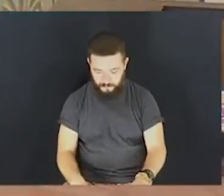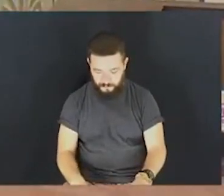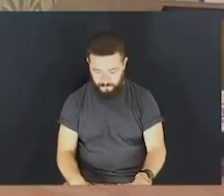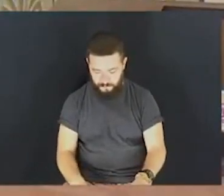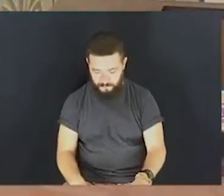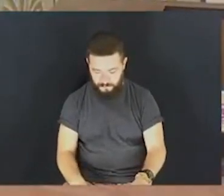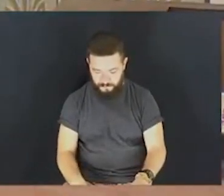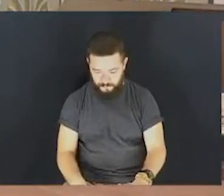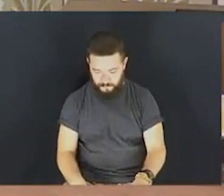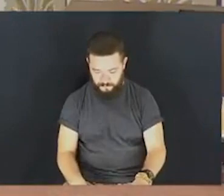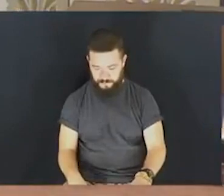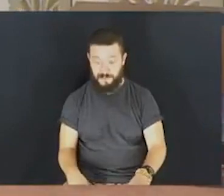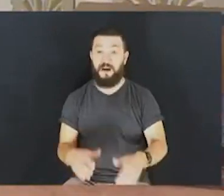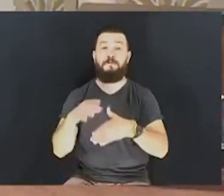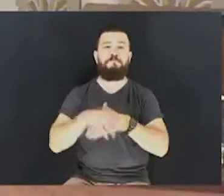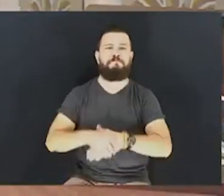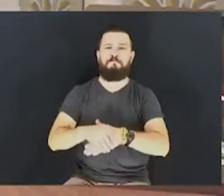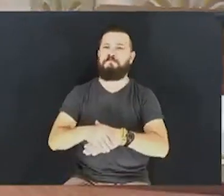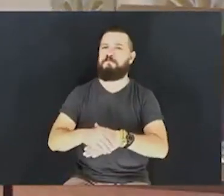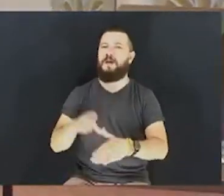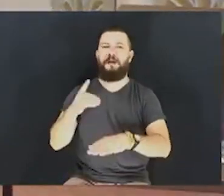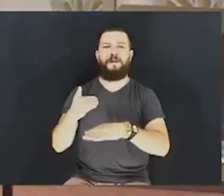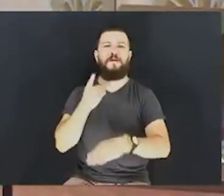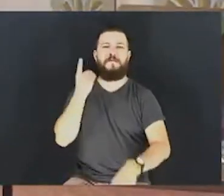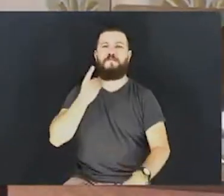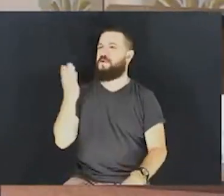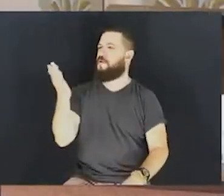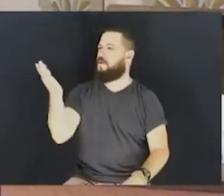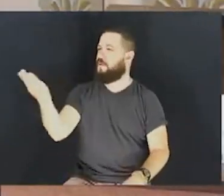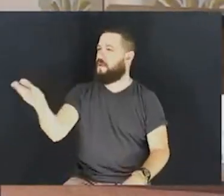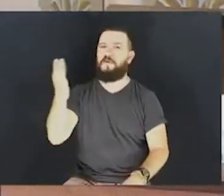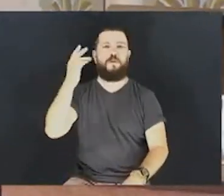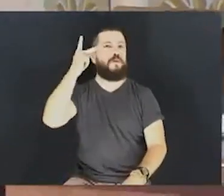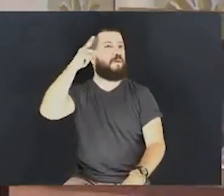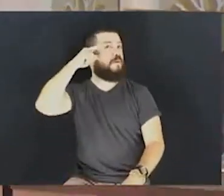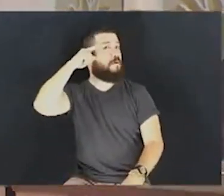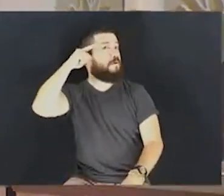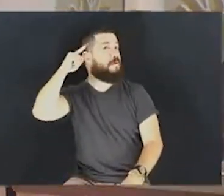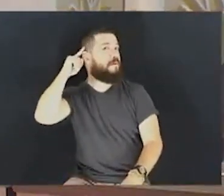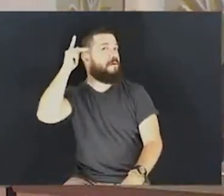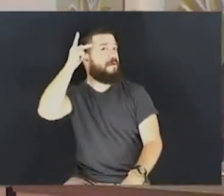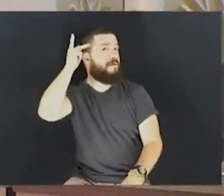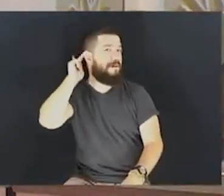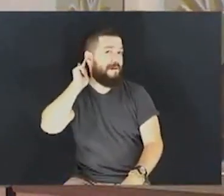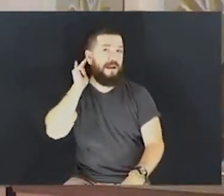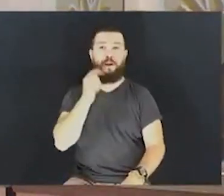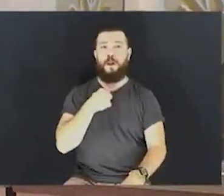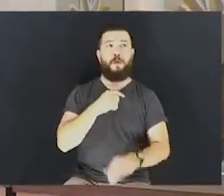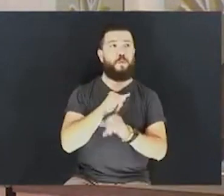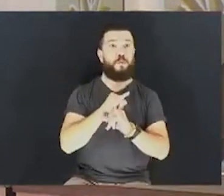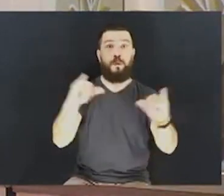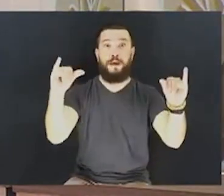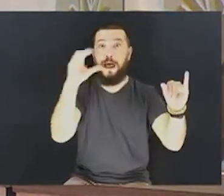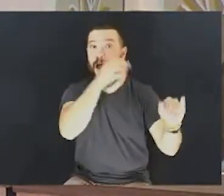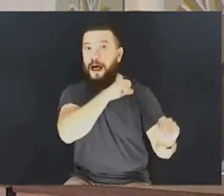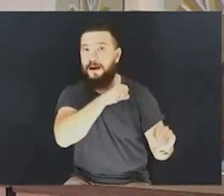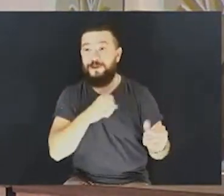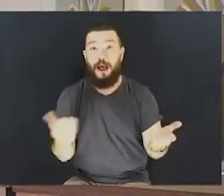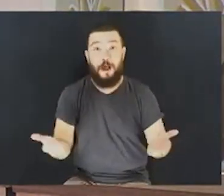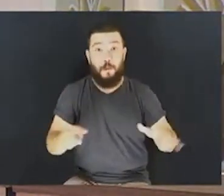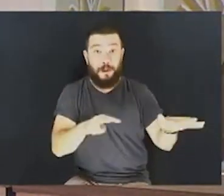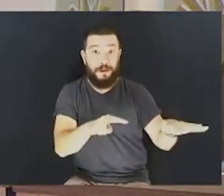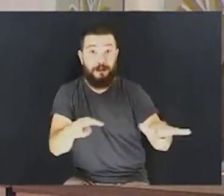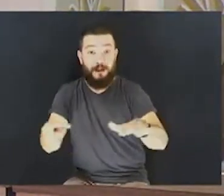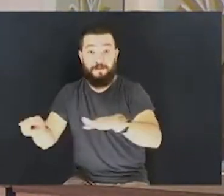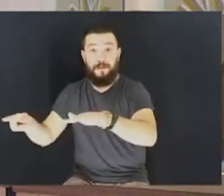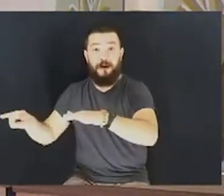Couto. Cumprimento todos os nossos colegas. Um recado rápido, porque nós estamos na Semana da Pátria. Uma